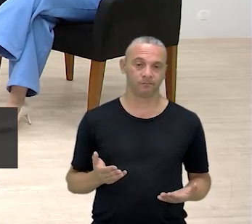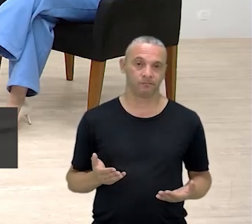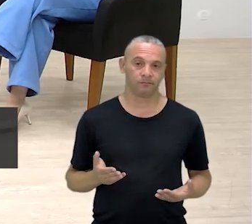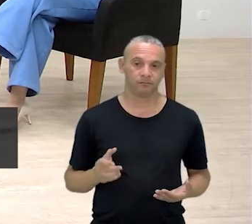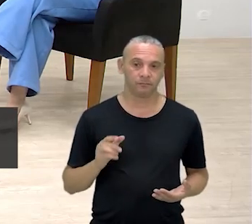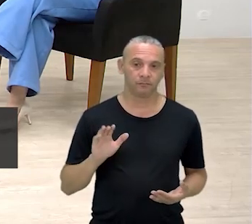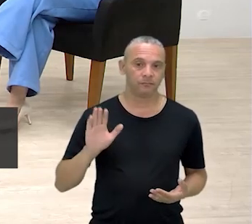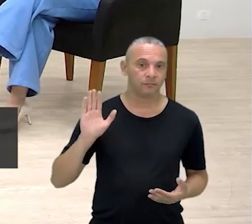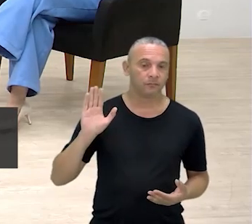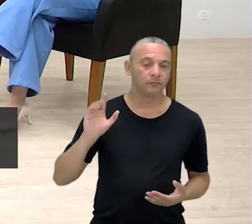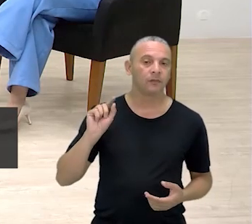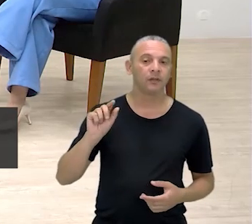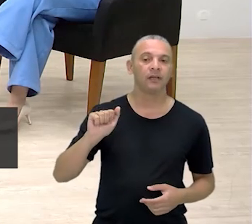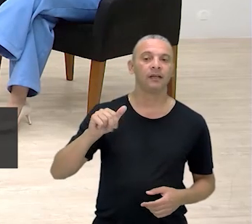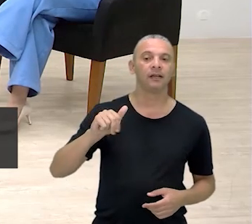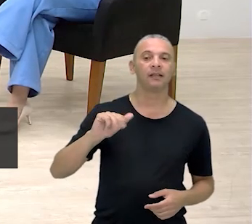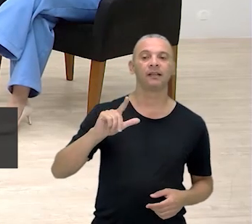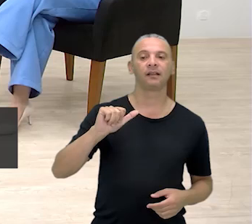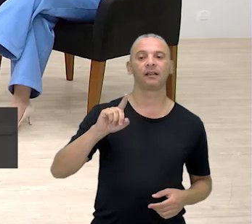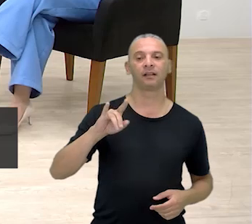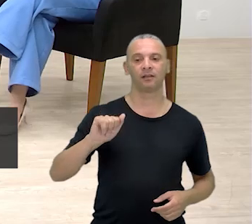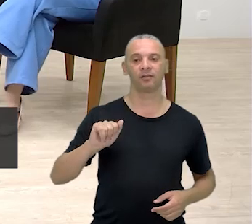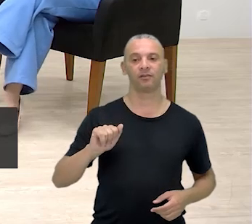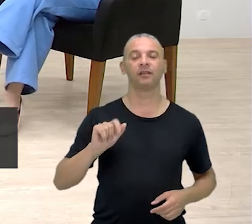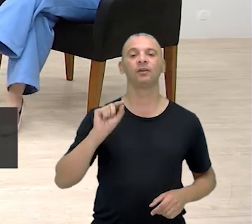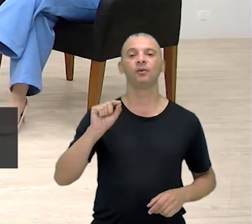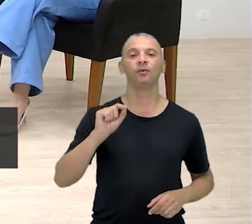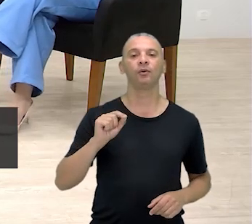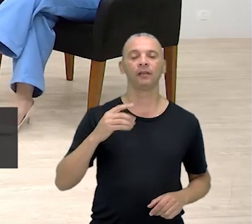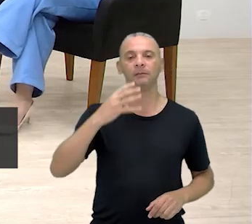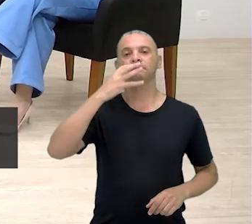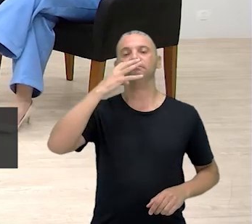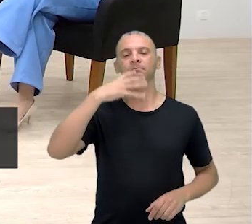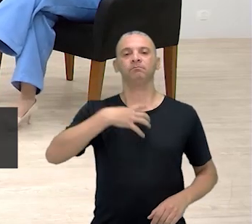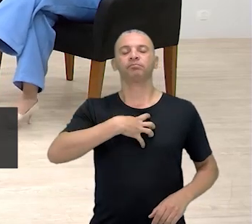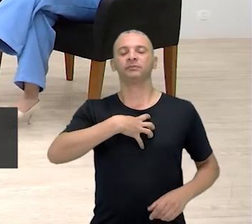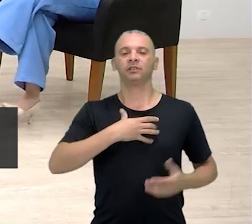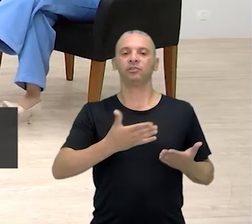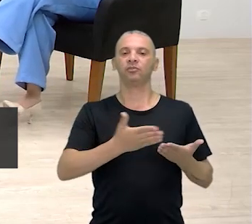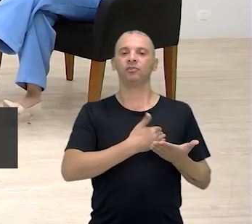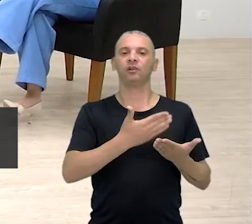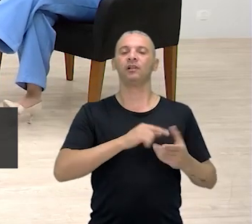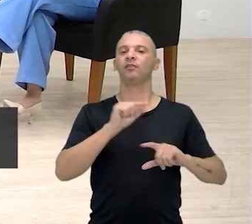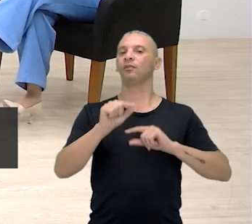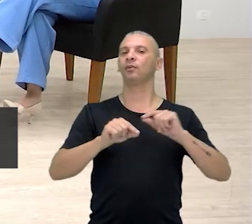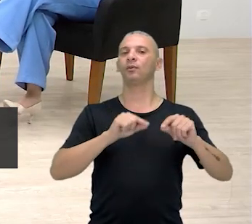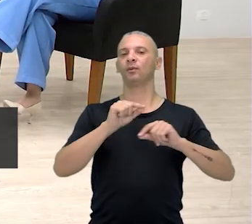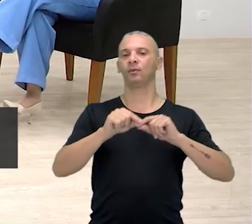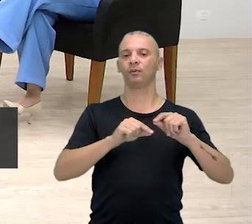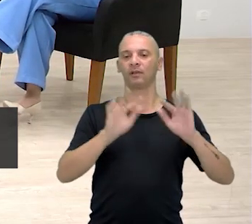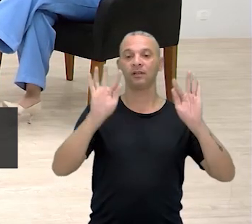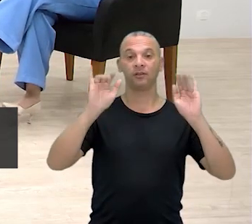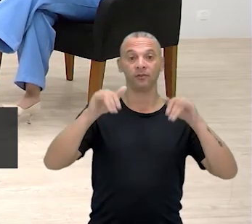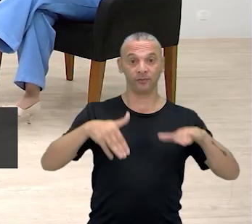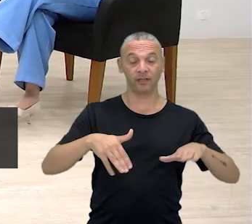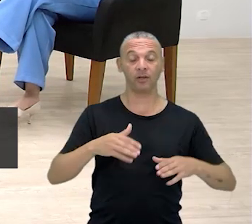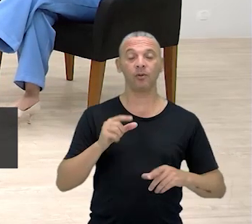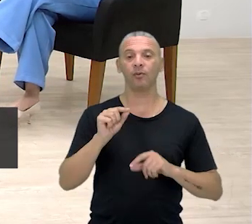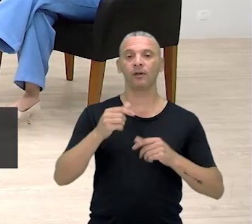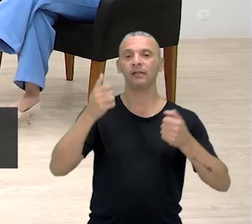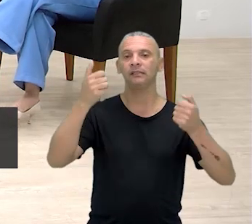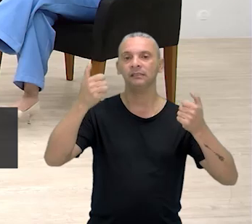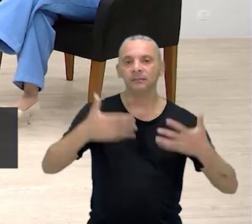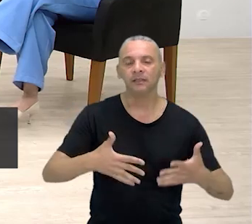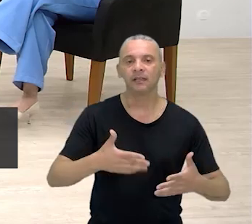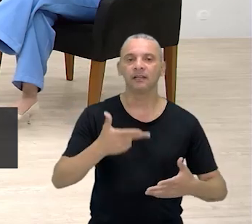Tá chamando, Ana? Oi. Ana Cláudia, o gato tá te chamando, ele quer saber o que te impactou nessa obra, assim, para finalizar, porque você não pode